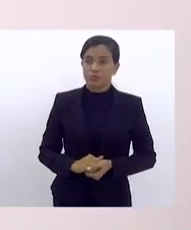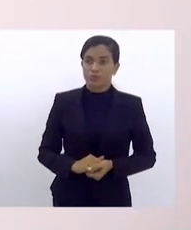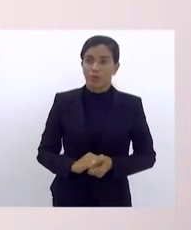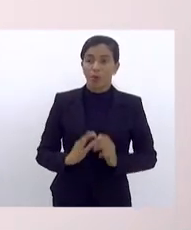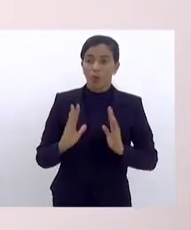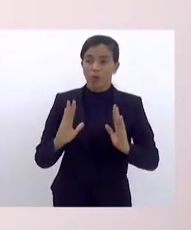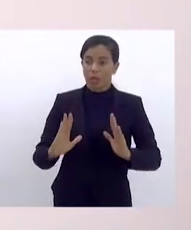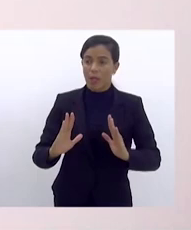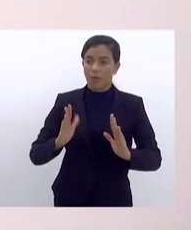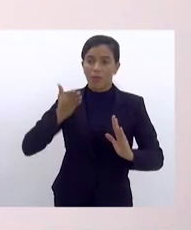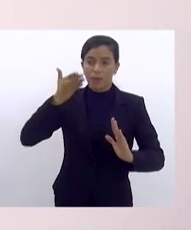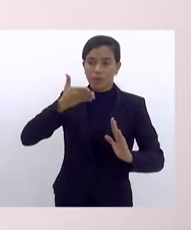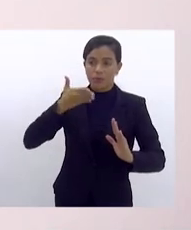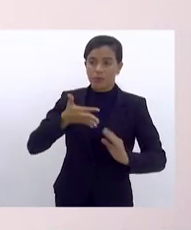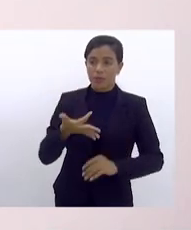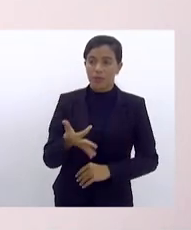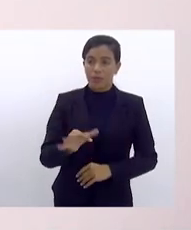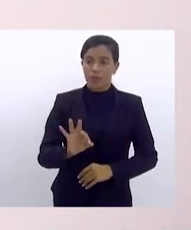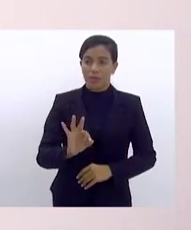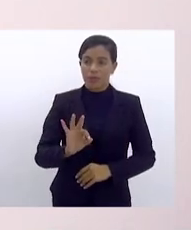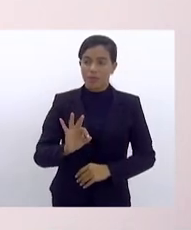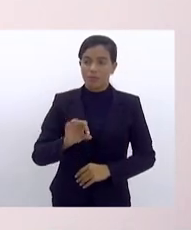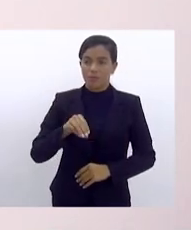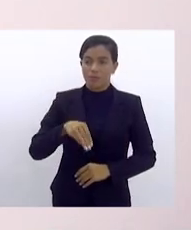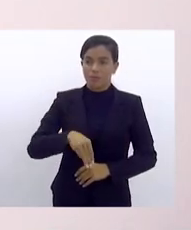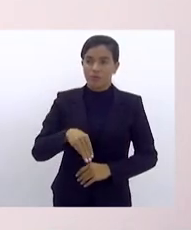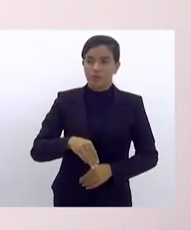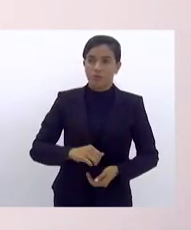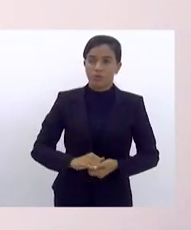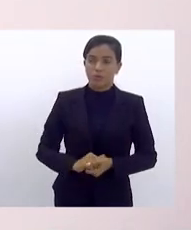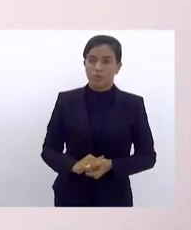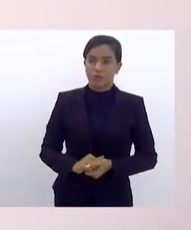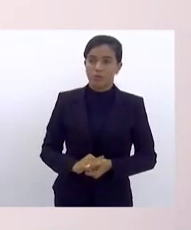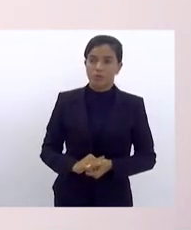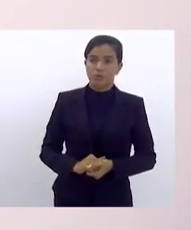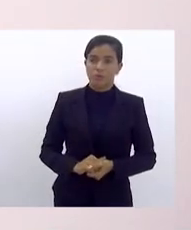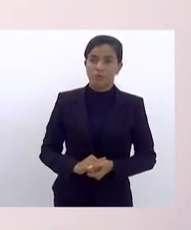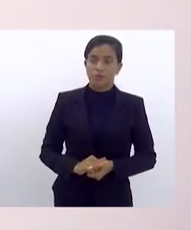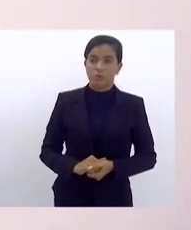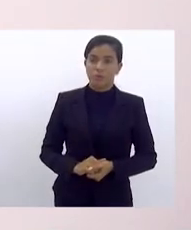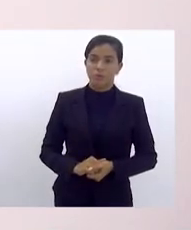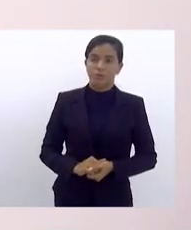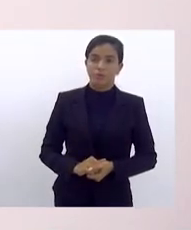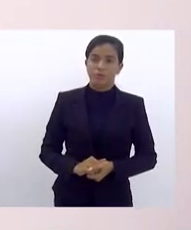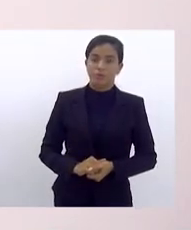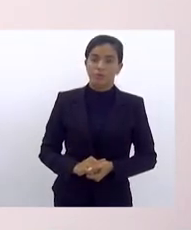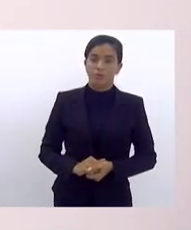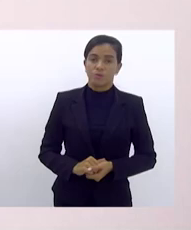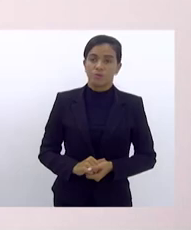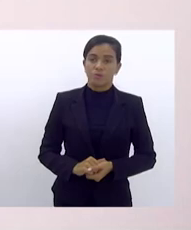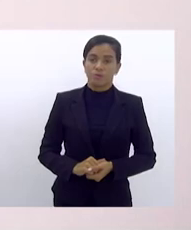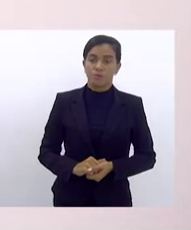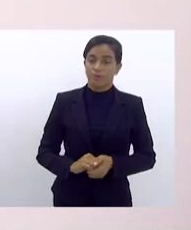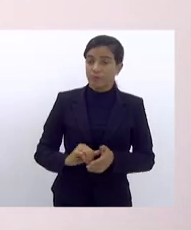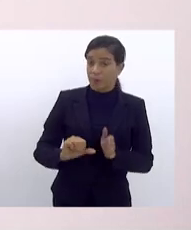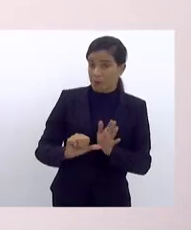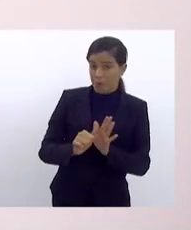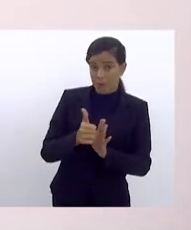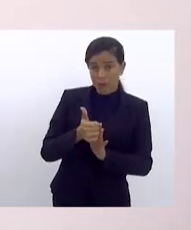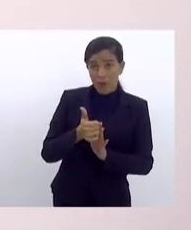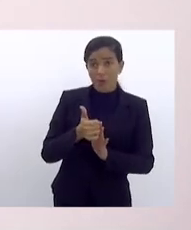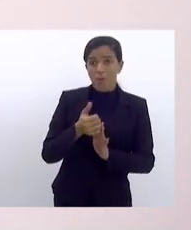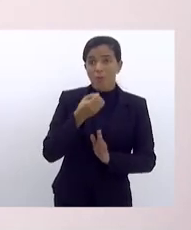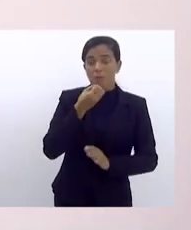passado passado e presente se fundem o poder do império que ontem escravizava e matava hoje se